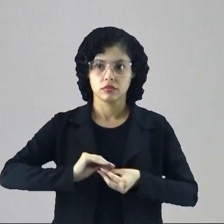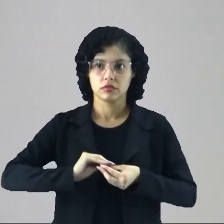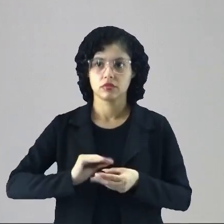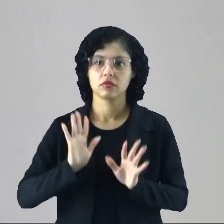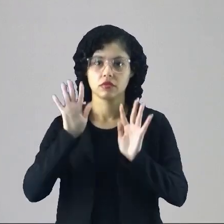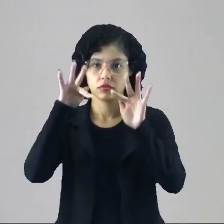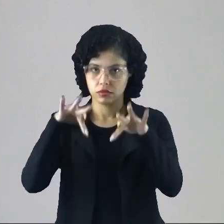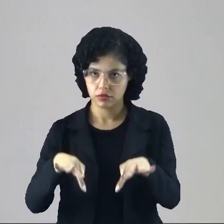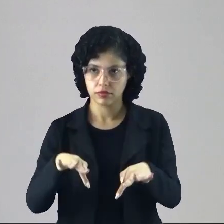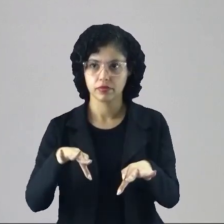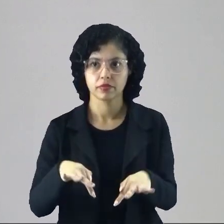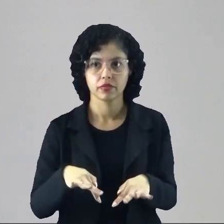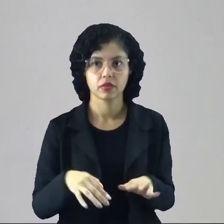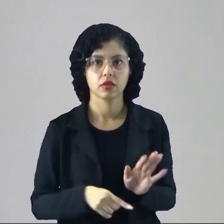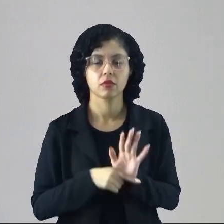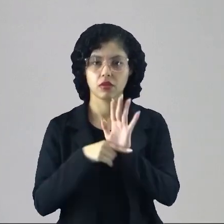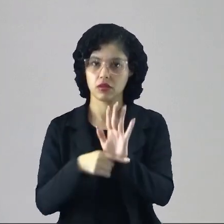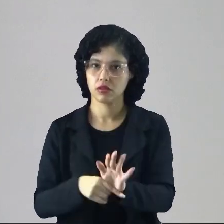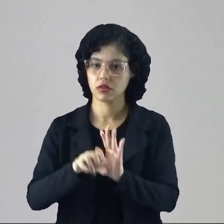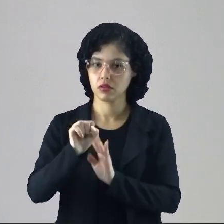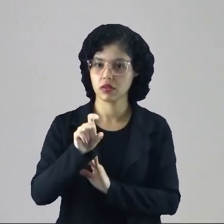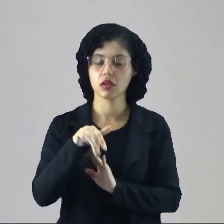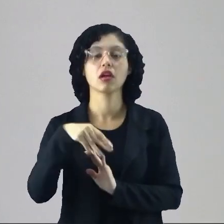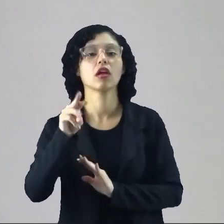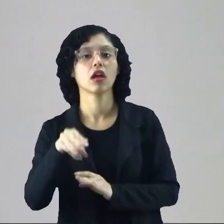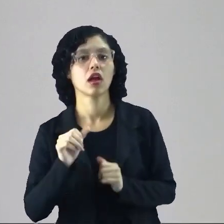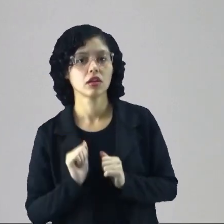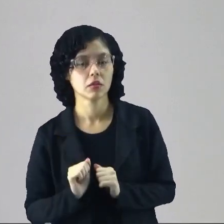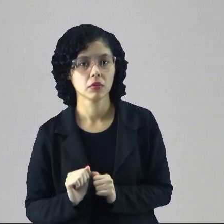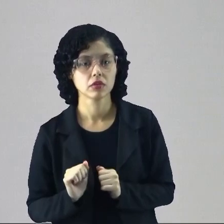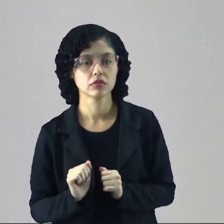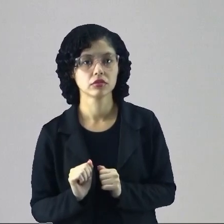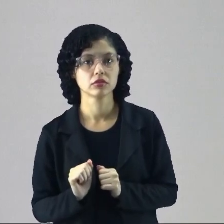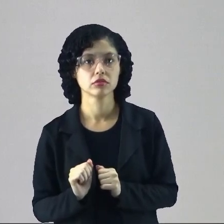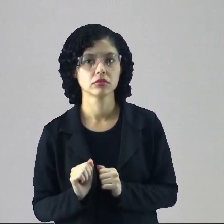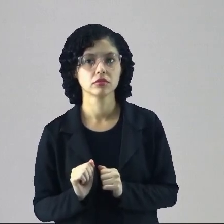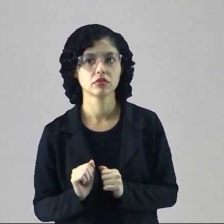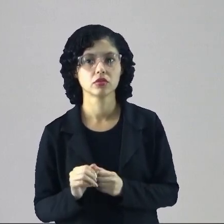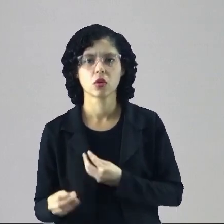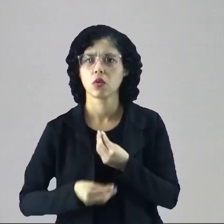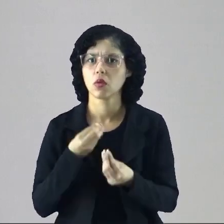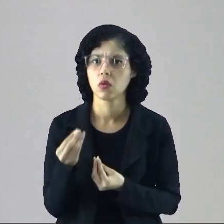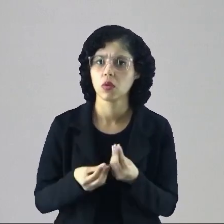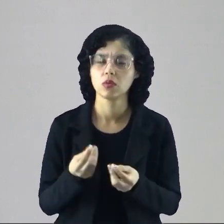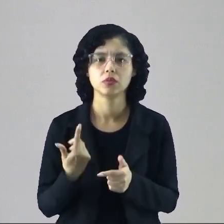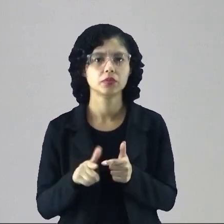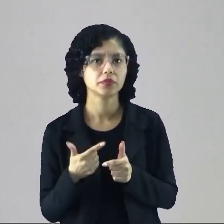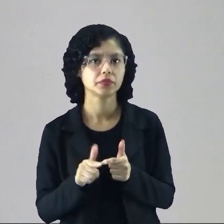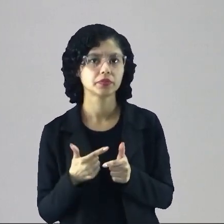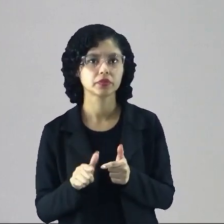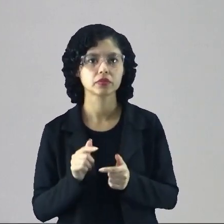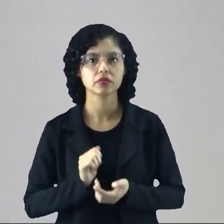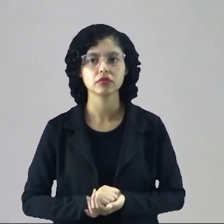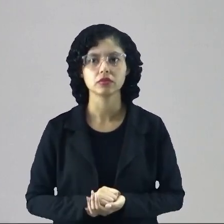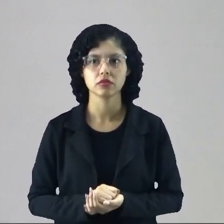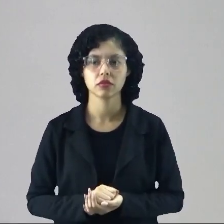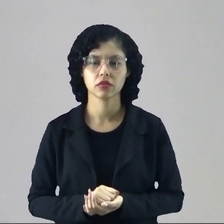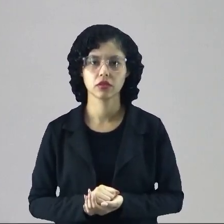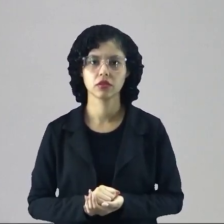dando uma solução né quem é que pode resolver aquele problema como aquele problema pode ser